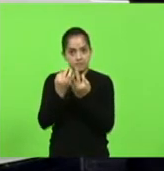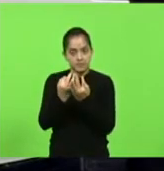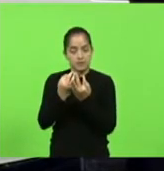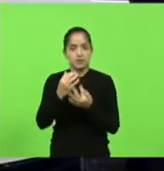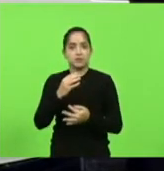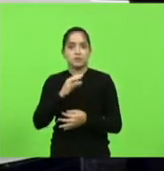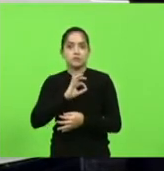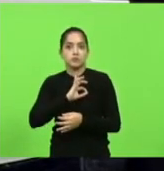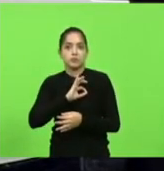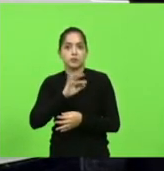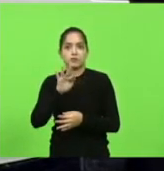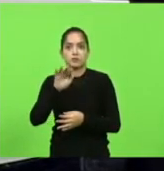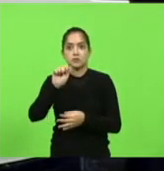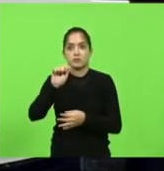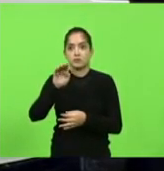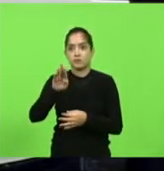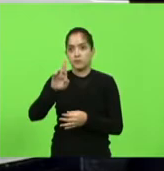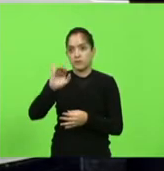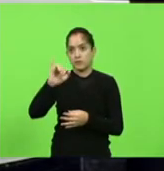Fabrício,